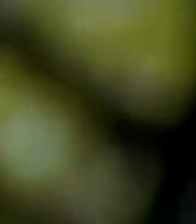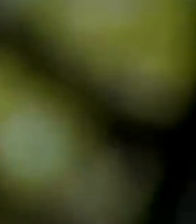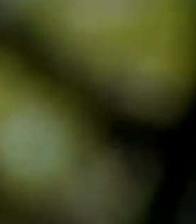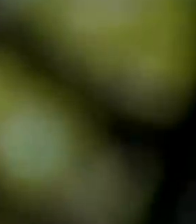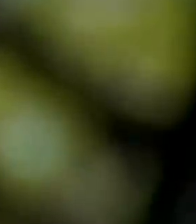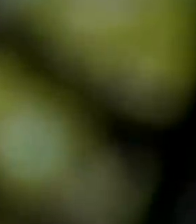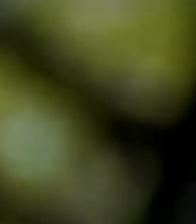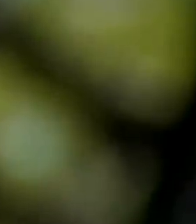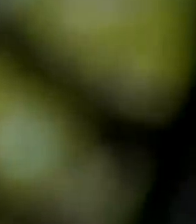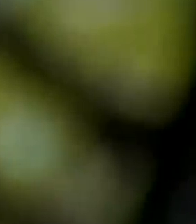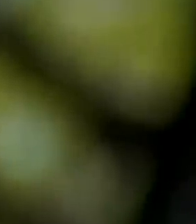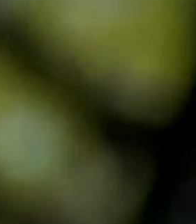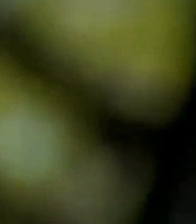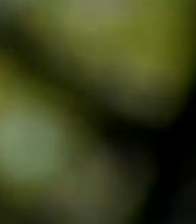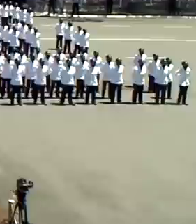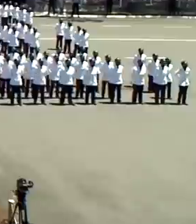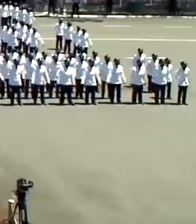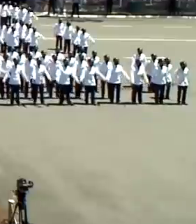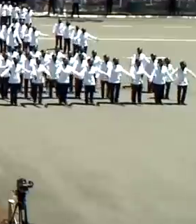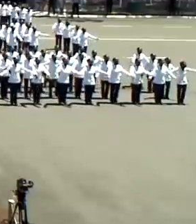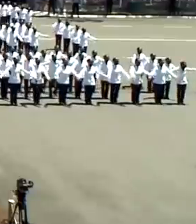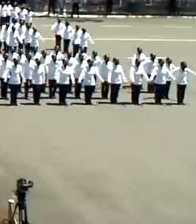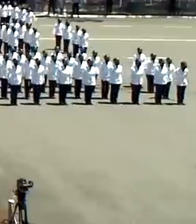Tchau, tchau.